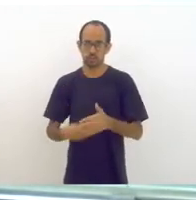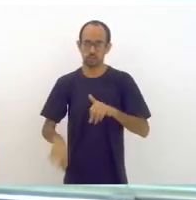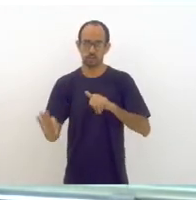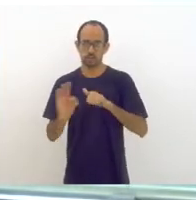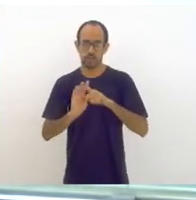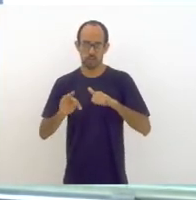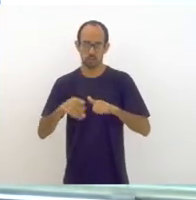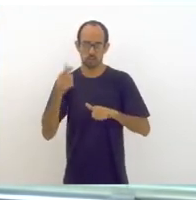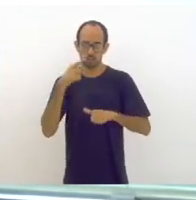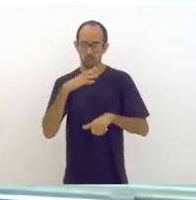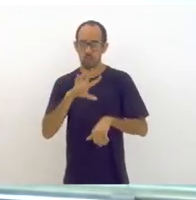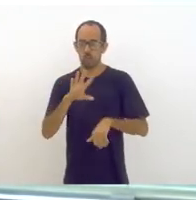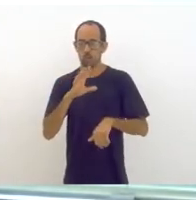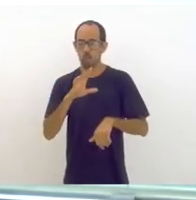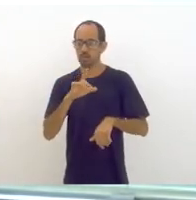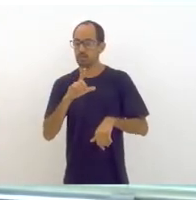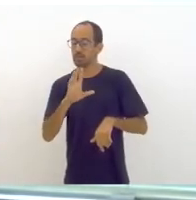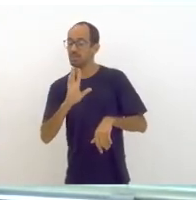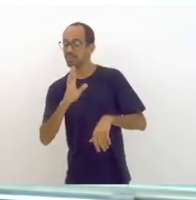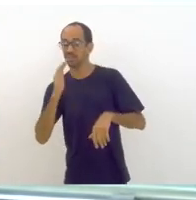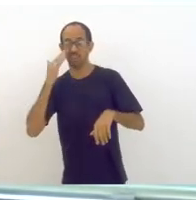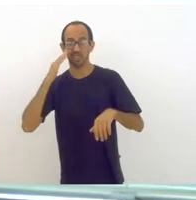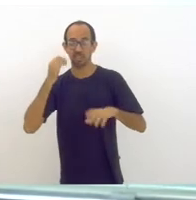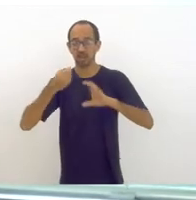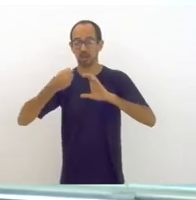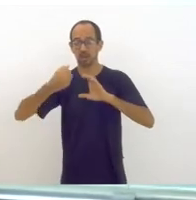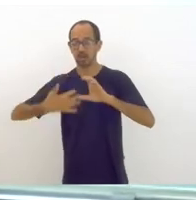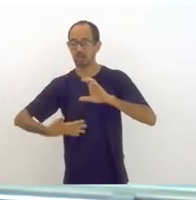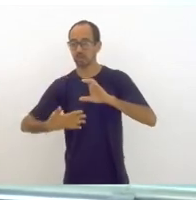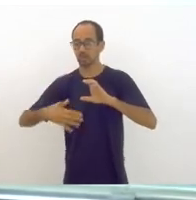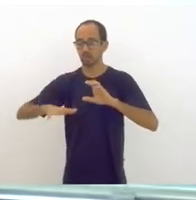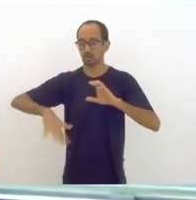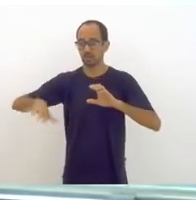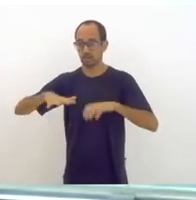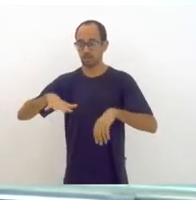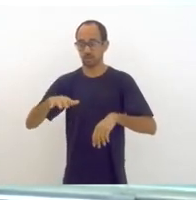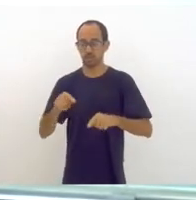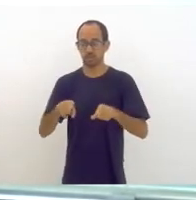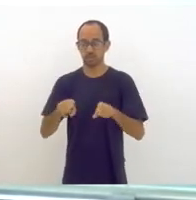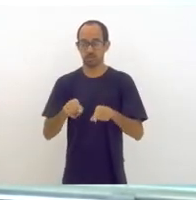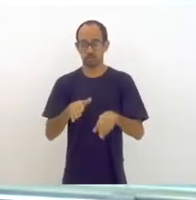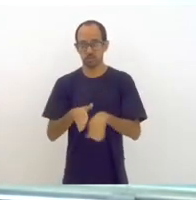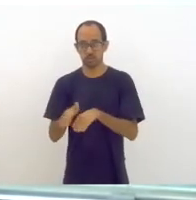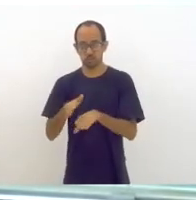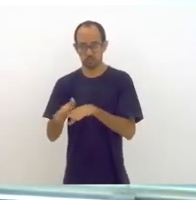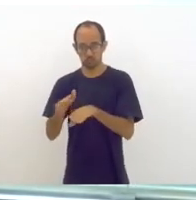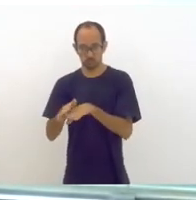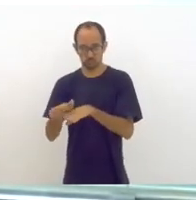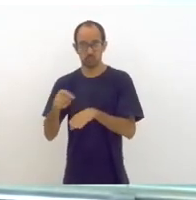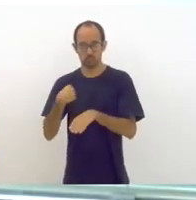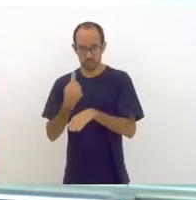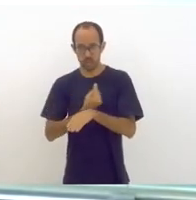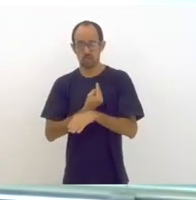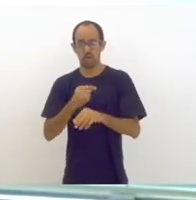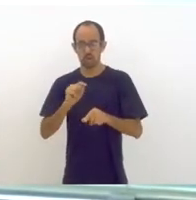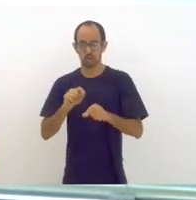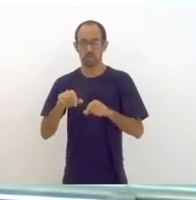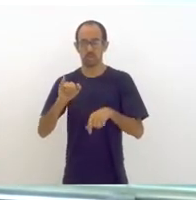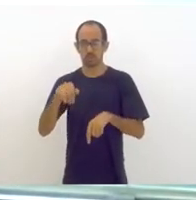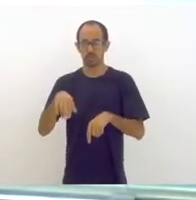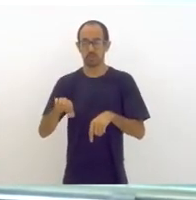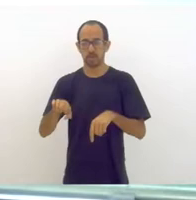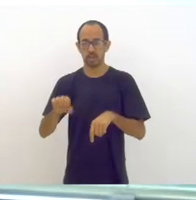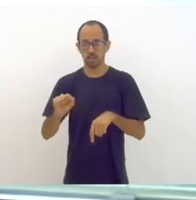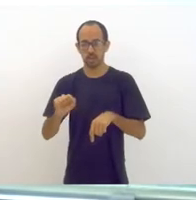conhecer e identificar todas as características específicas daquele território, o que direciona para a gente, o que direcionou para o INEA à